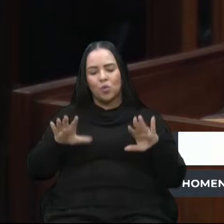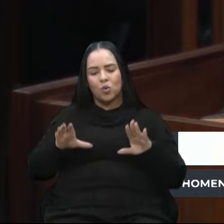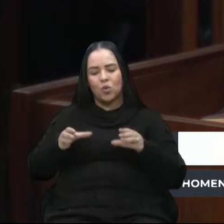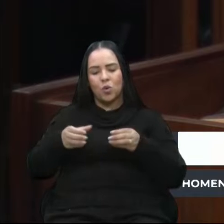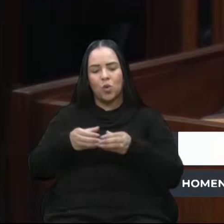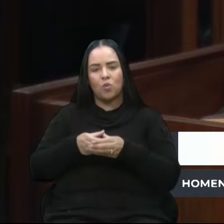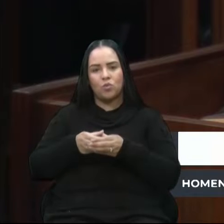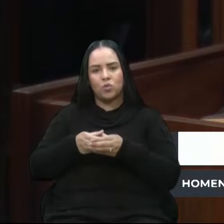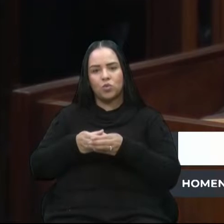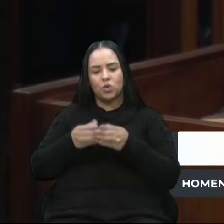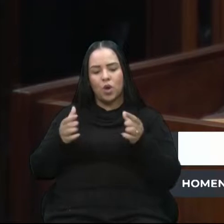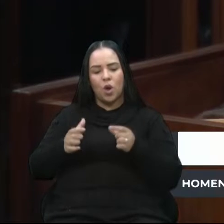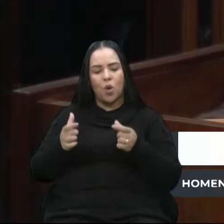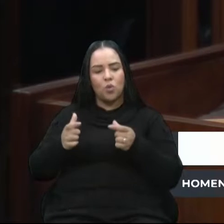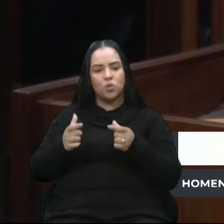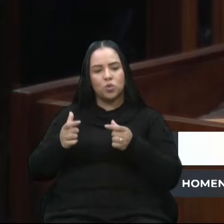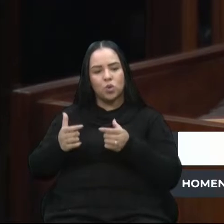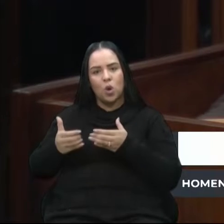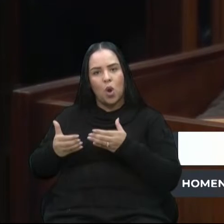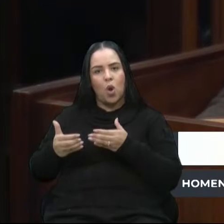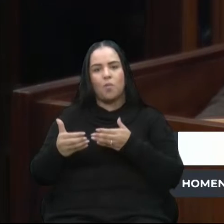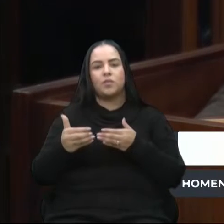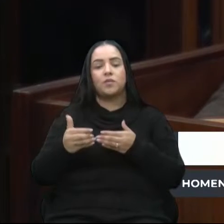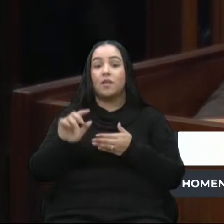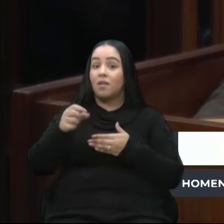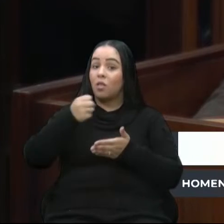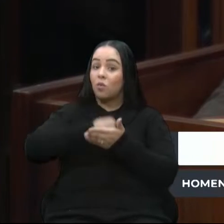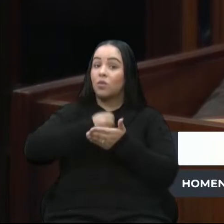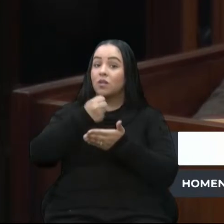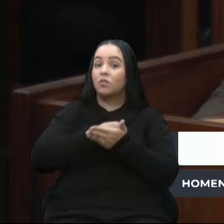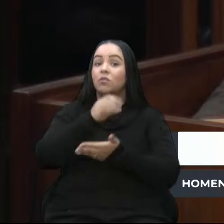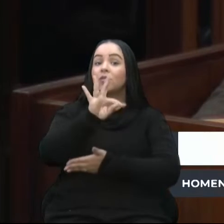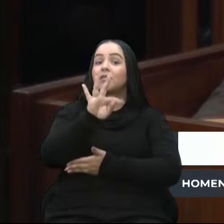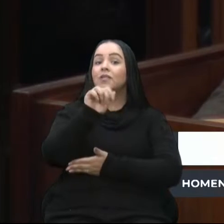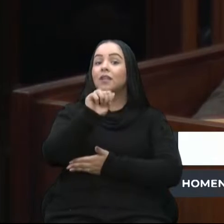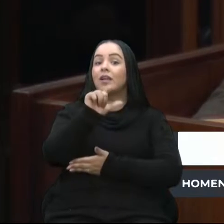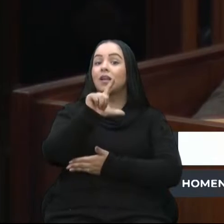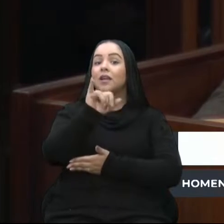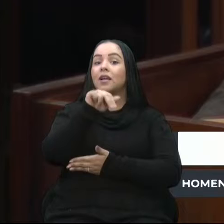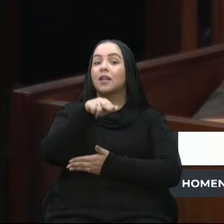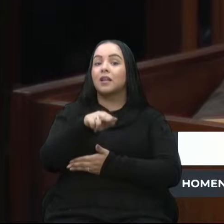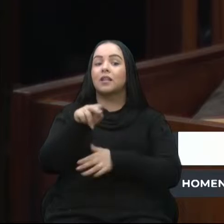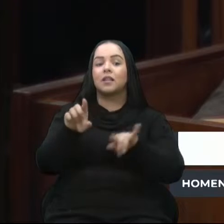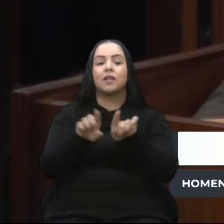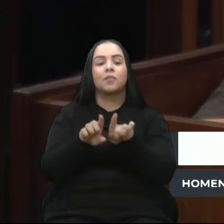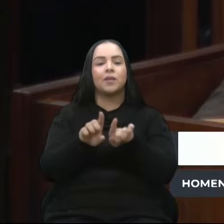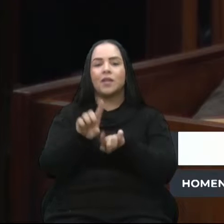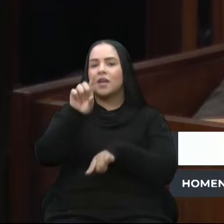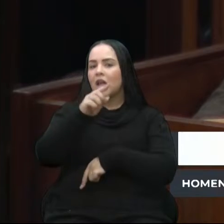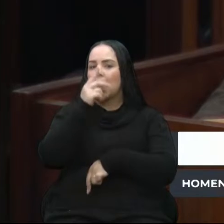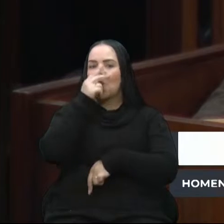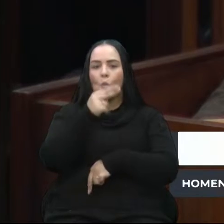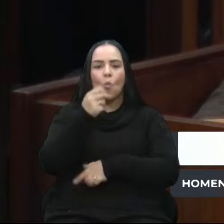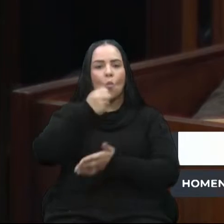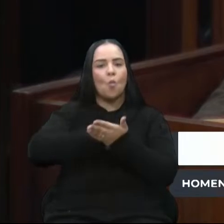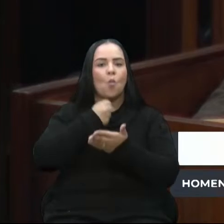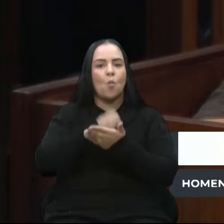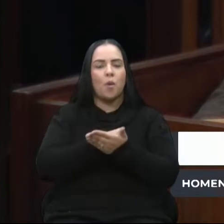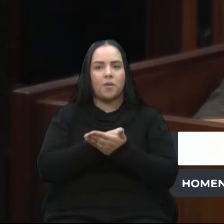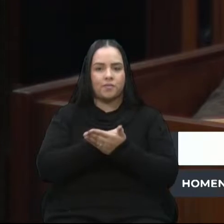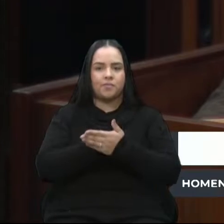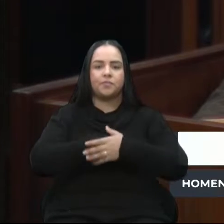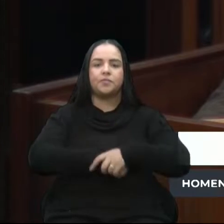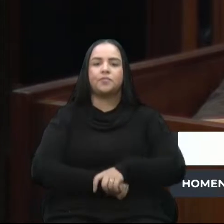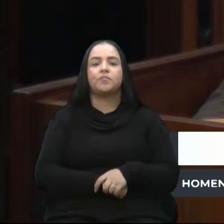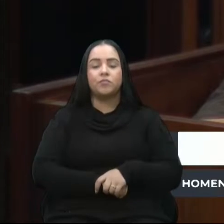origem. Então essa é a luta também do italiano. É a mesma luta. E olha